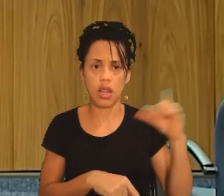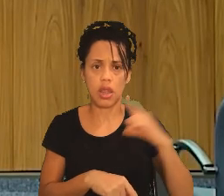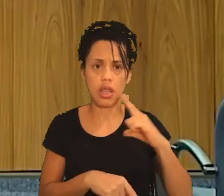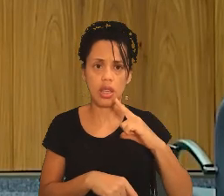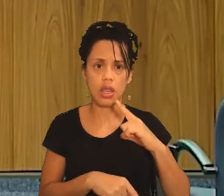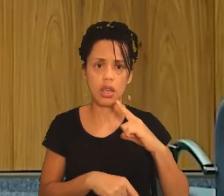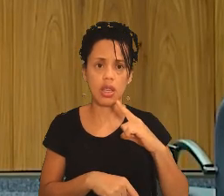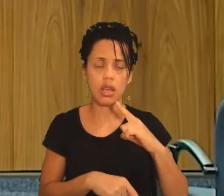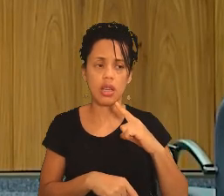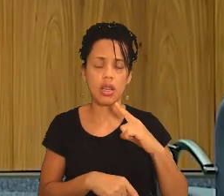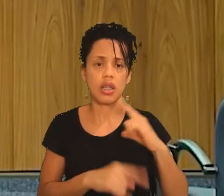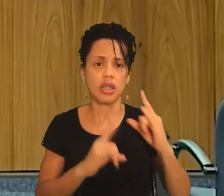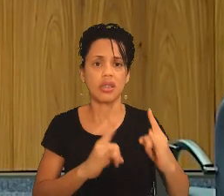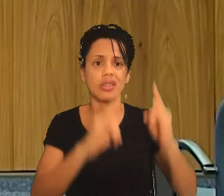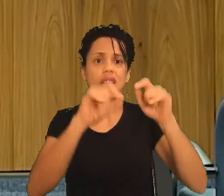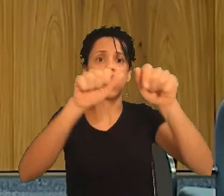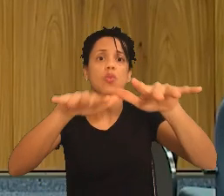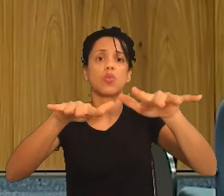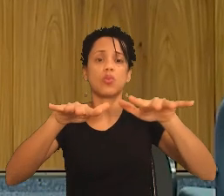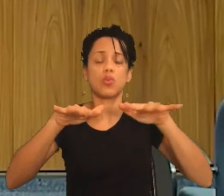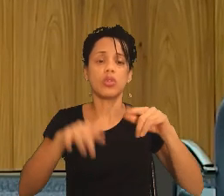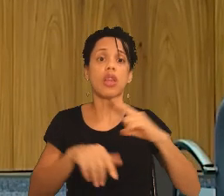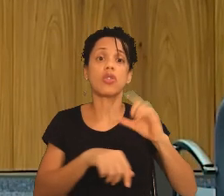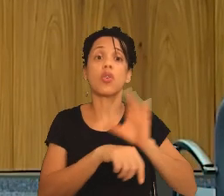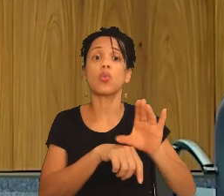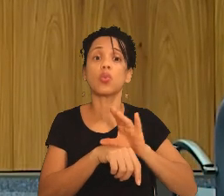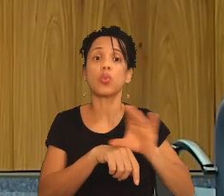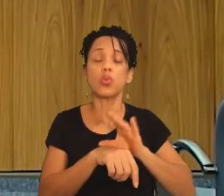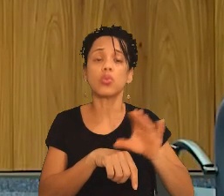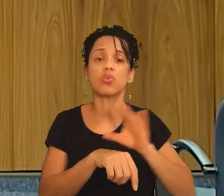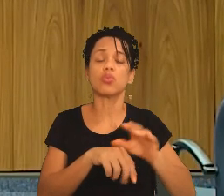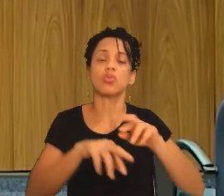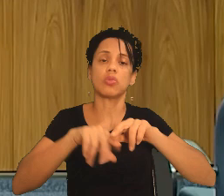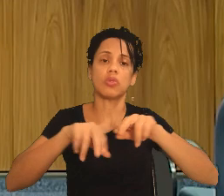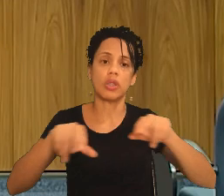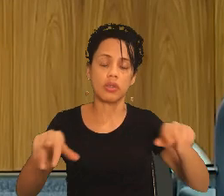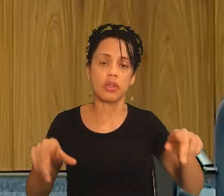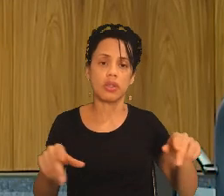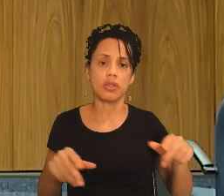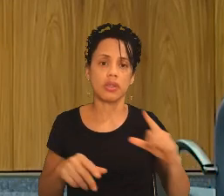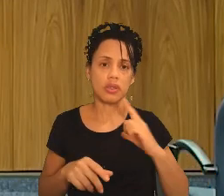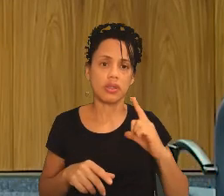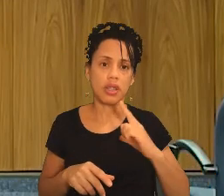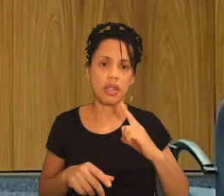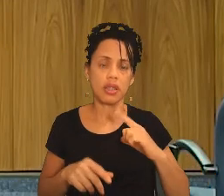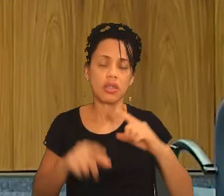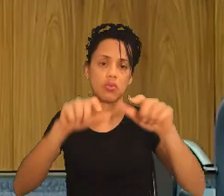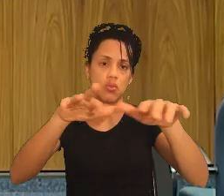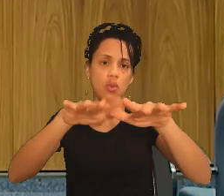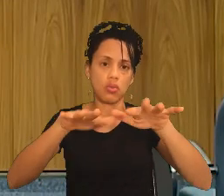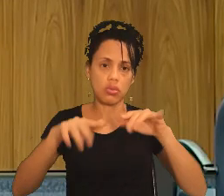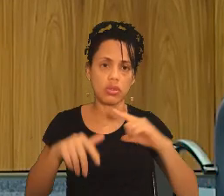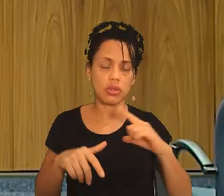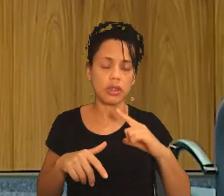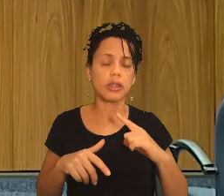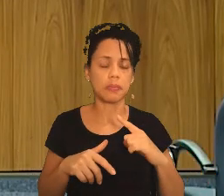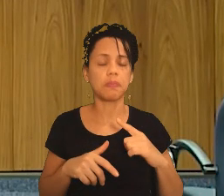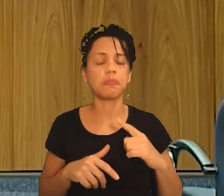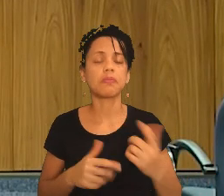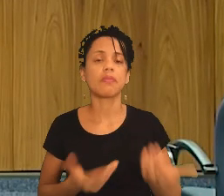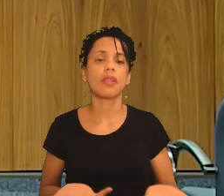tanto trabalhar não tanto, mas vinha muito a cursos, quando era lá em cima, lá no outro prédio. Ainda tem curso lá?